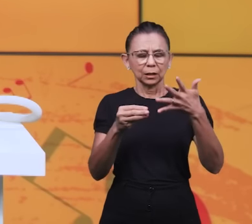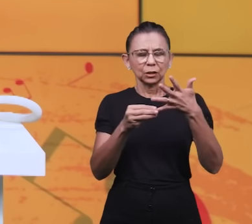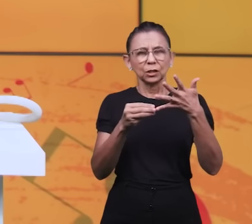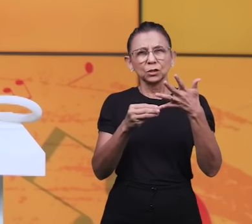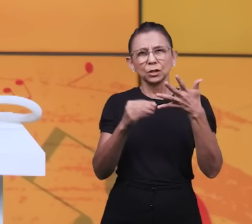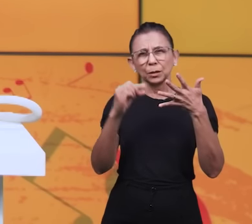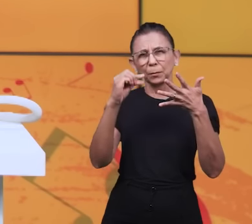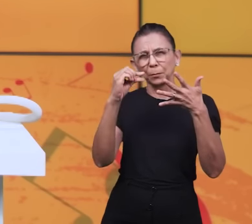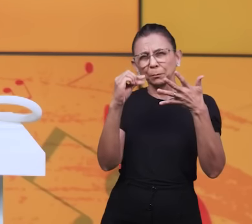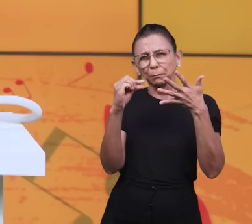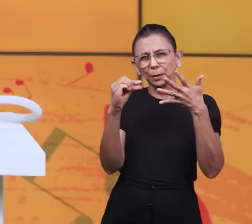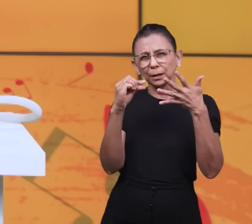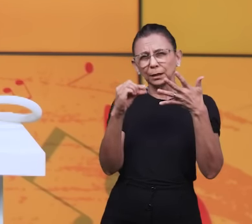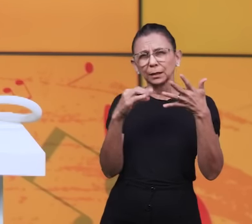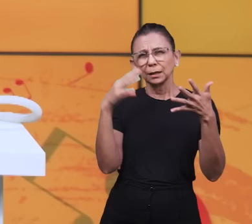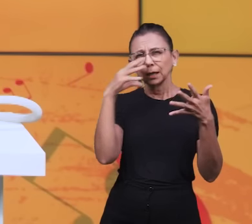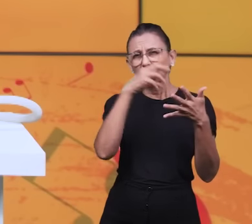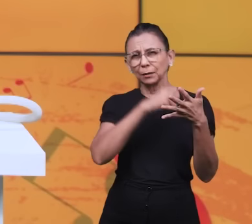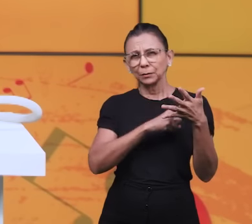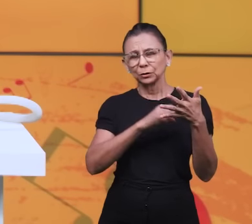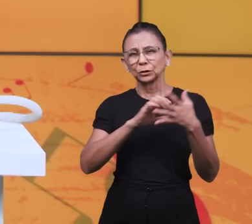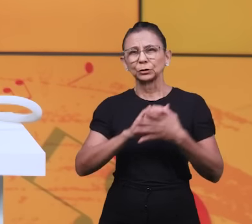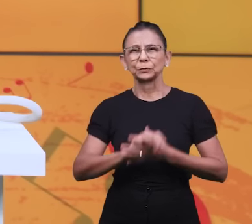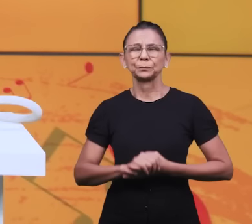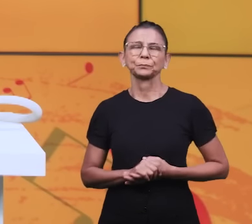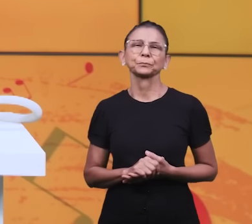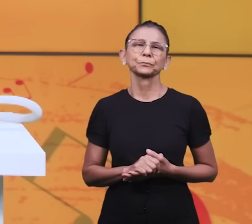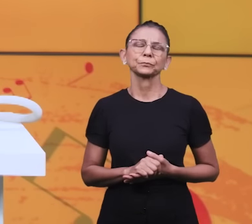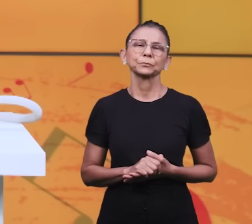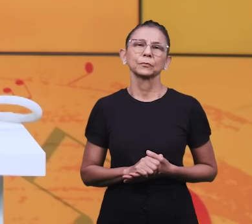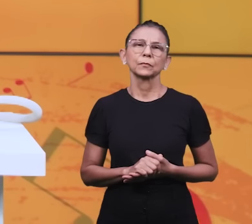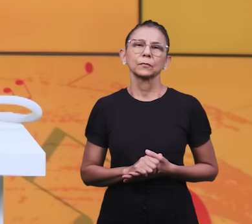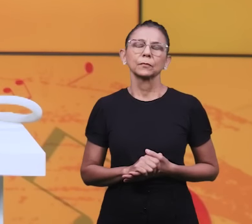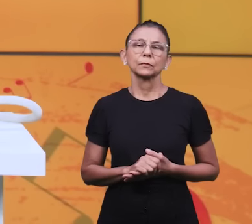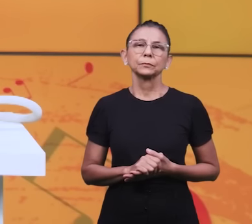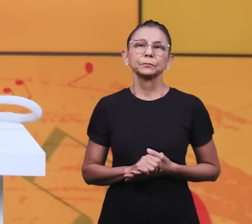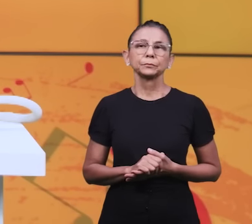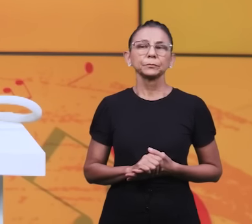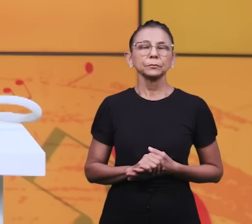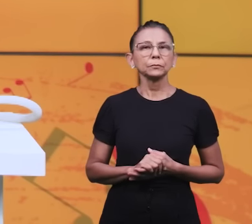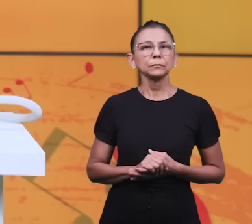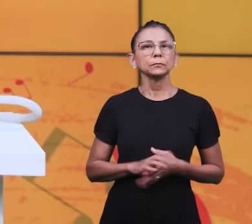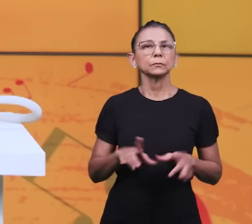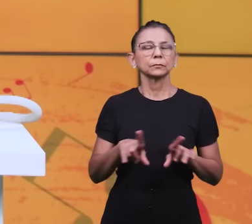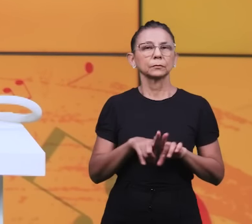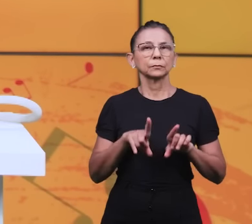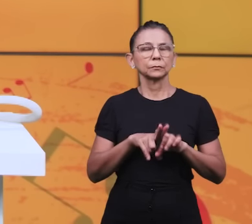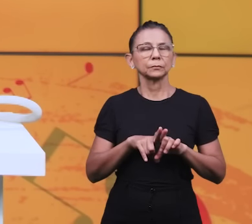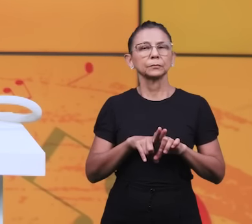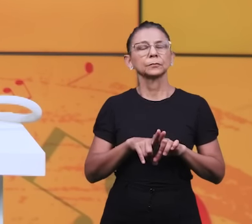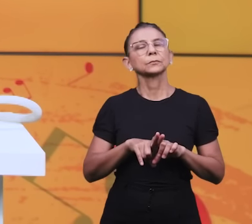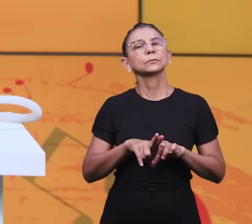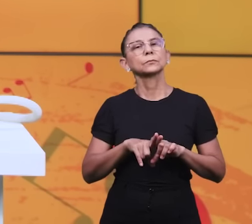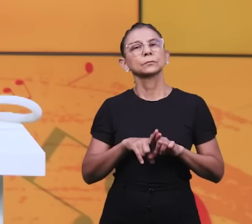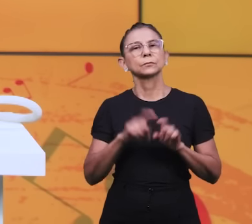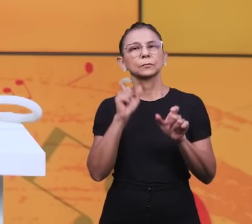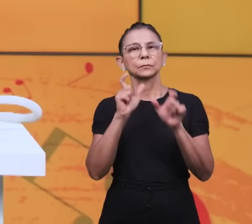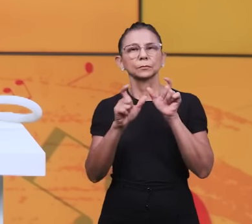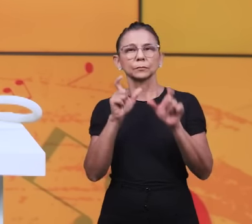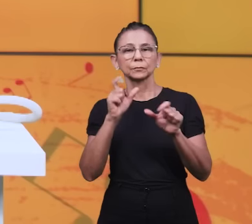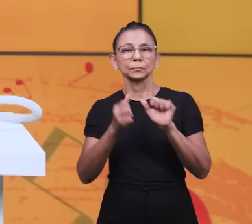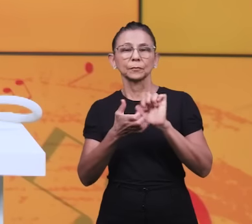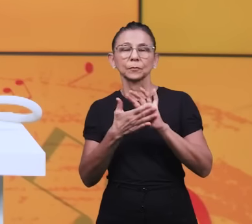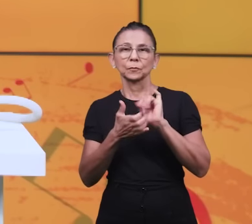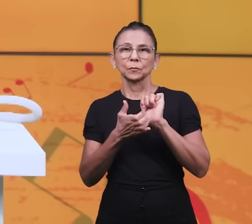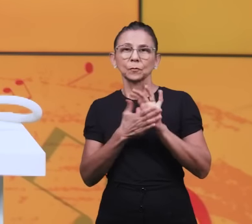que devemos tocar bem rapidinho e aí a tia mas não